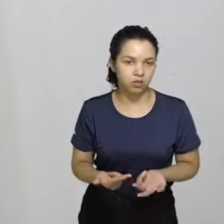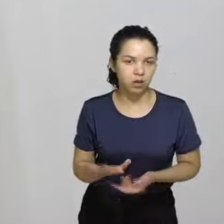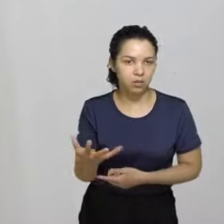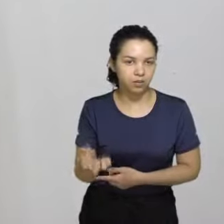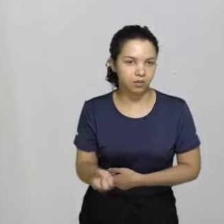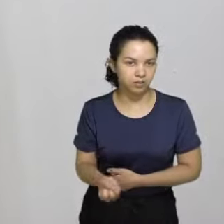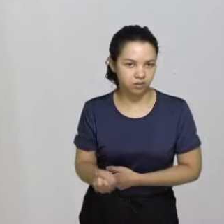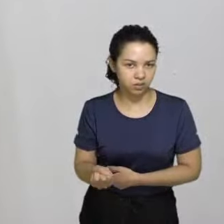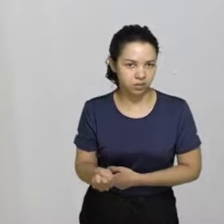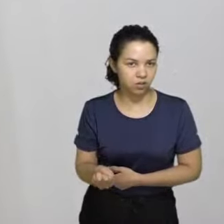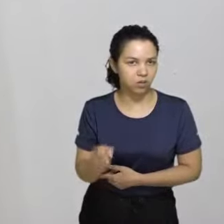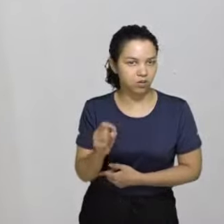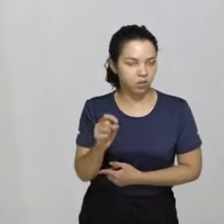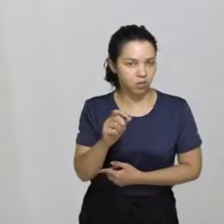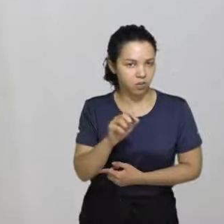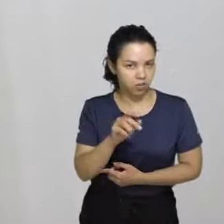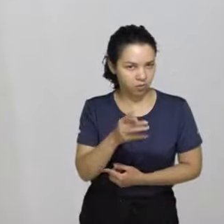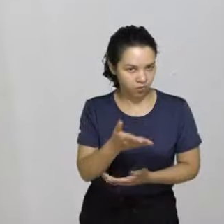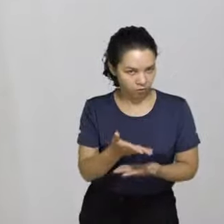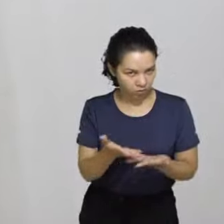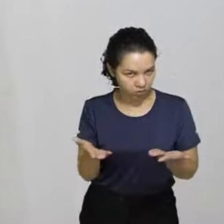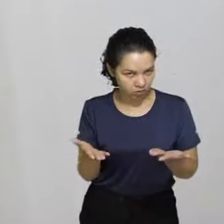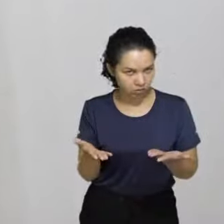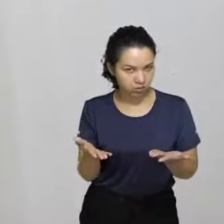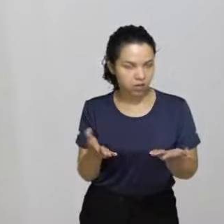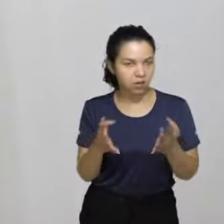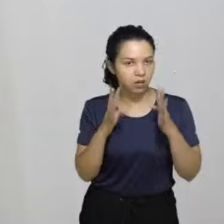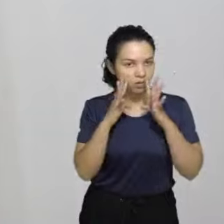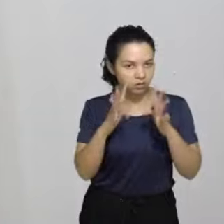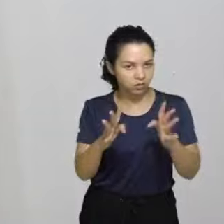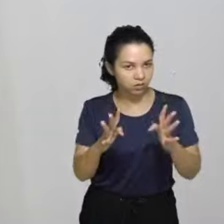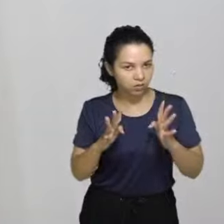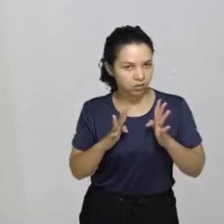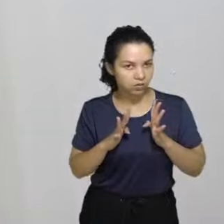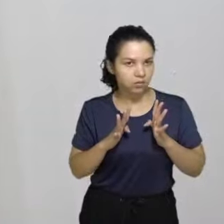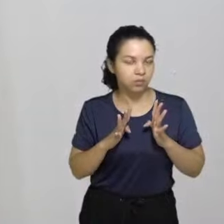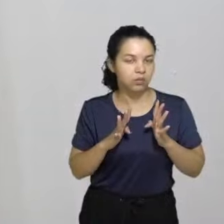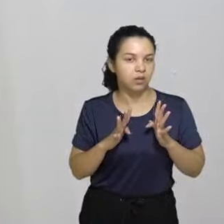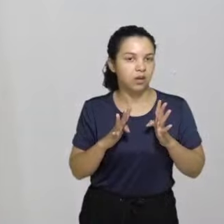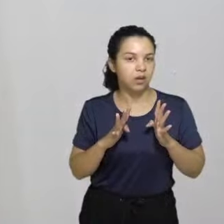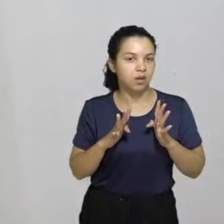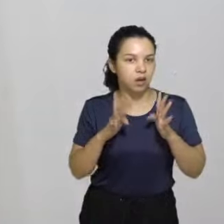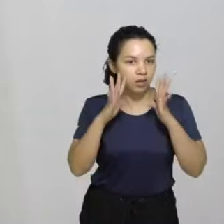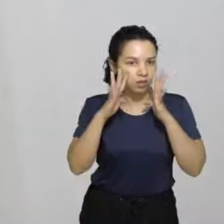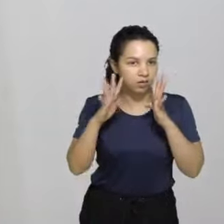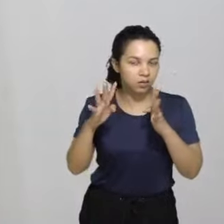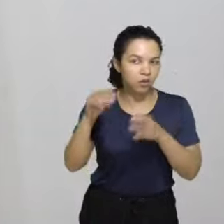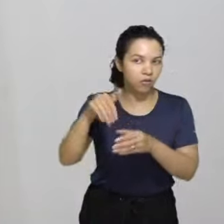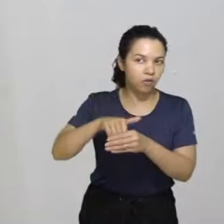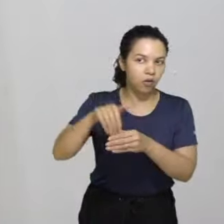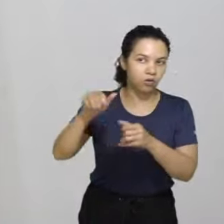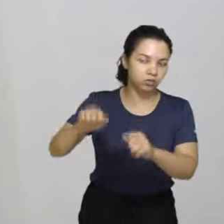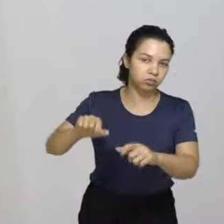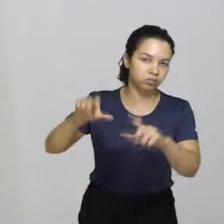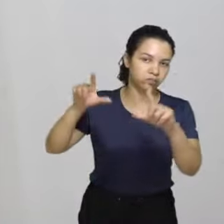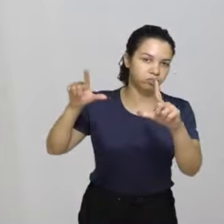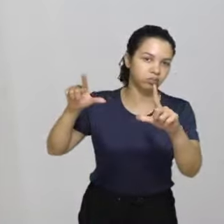aposentado catarinense, preste atenção no voto. Quem votar contra